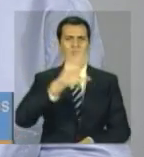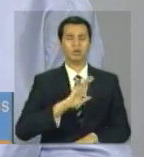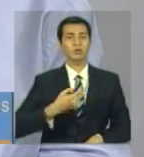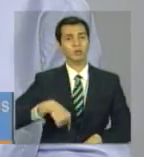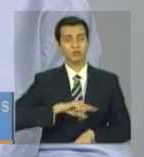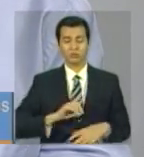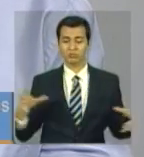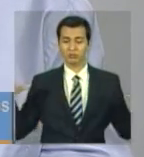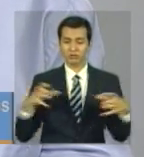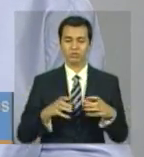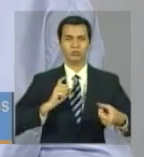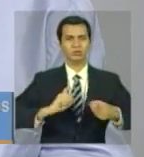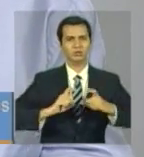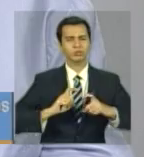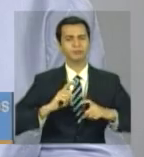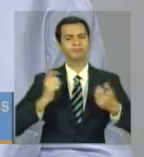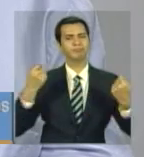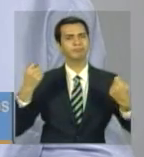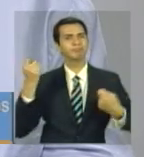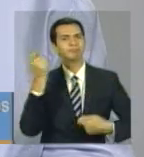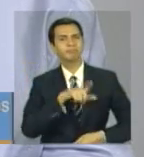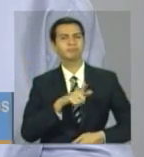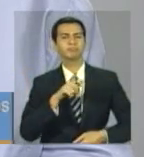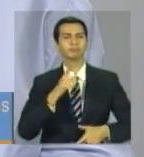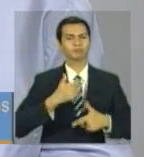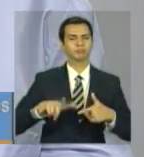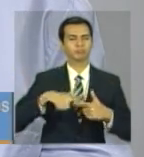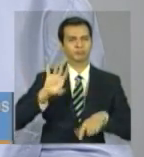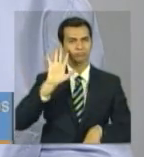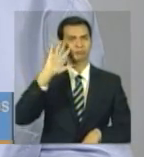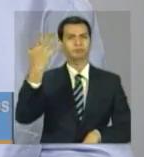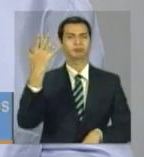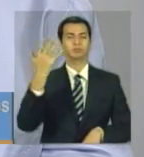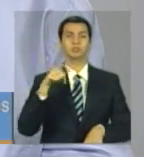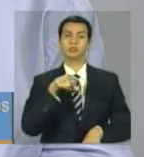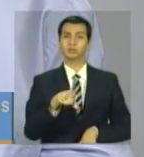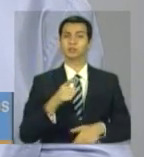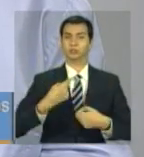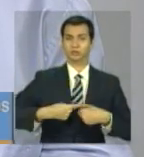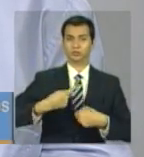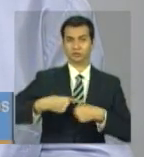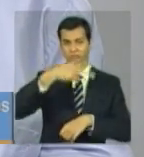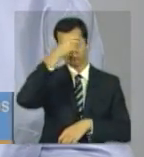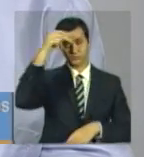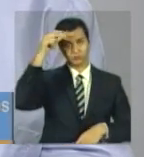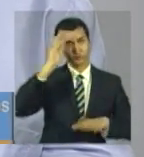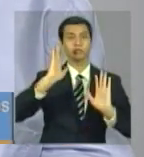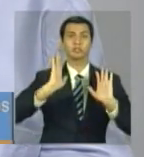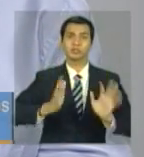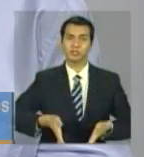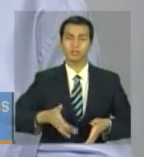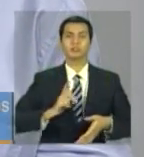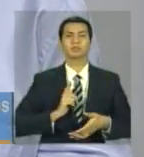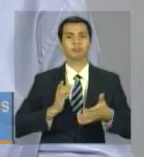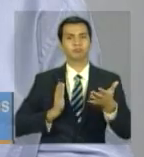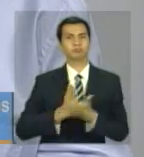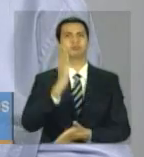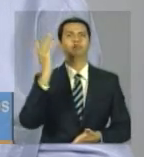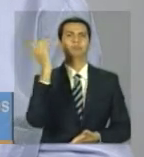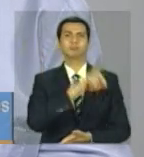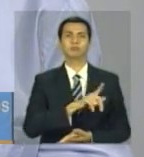Caixa e tentando resolver os problemas, né? Eu imagino que uma vez que eles foram selecionados, que passaram por uma mesa técnica, né, é questão de ver